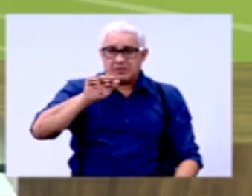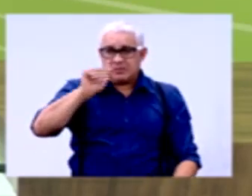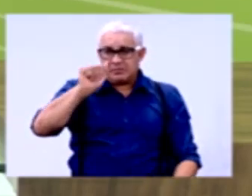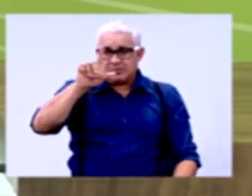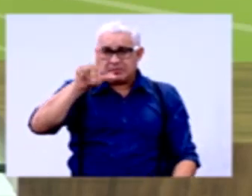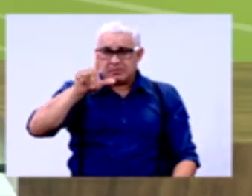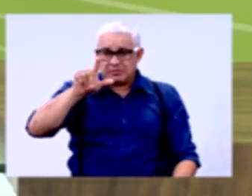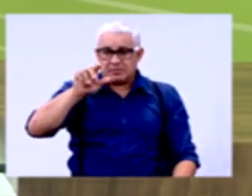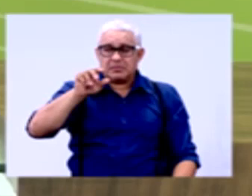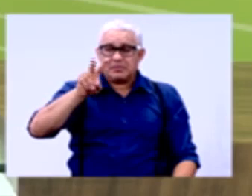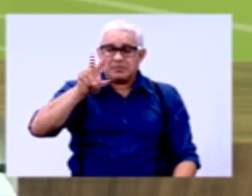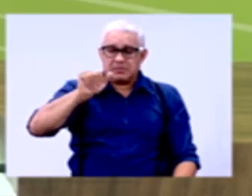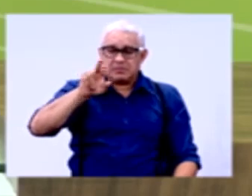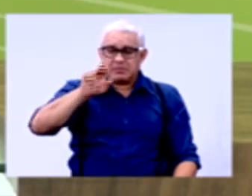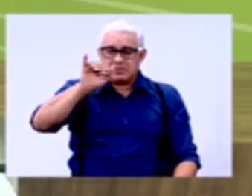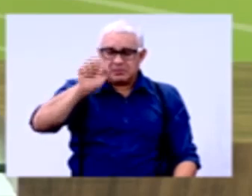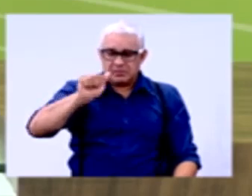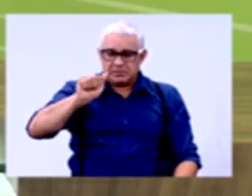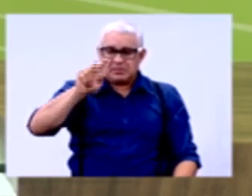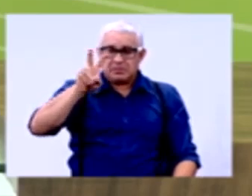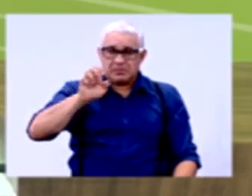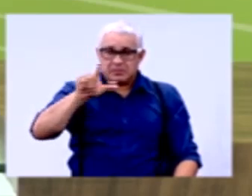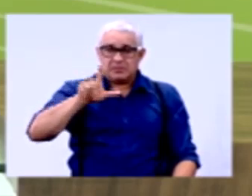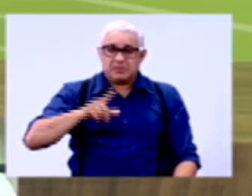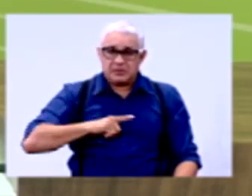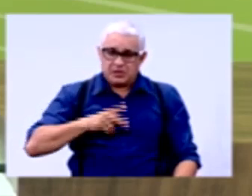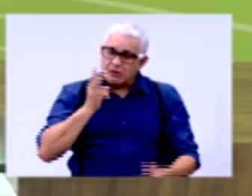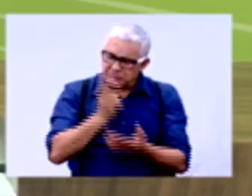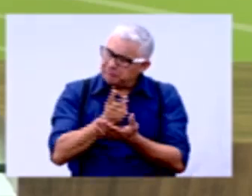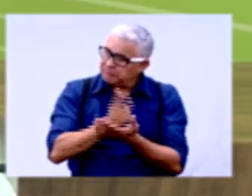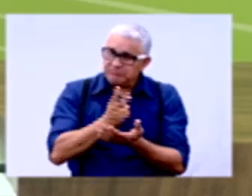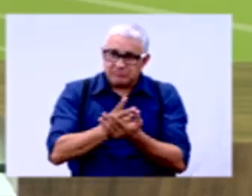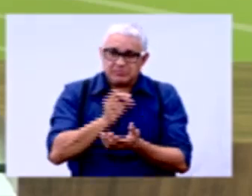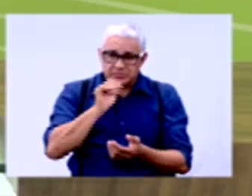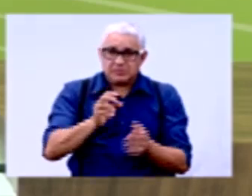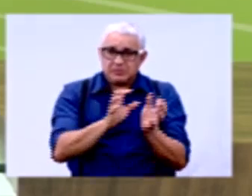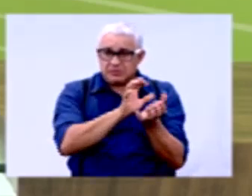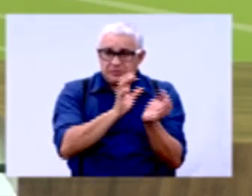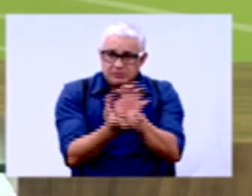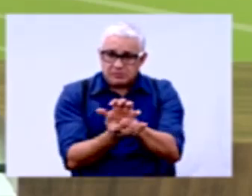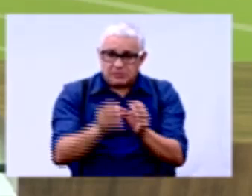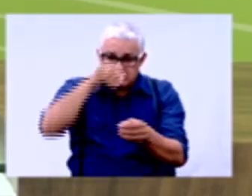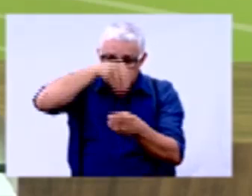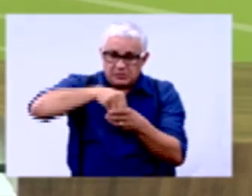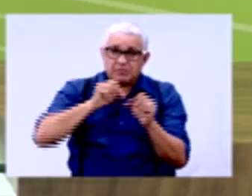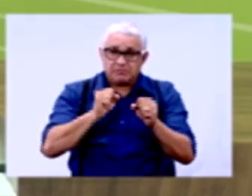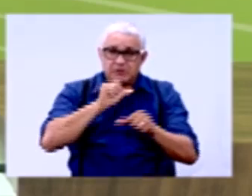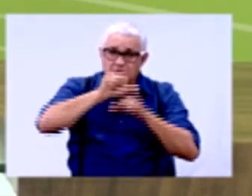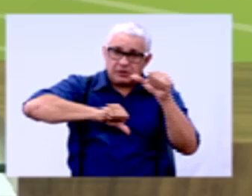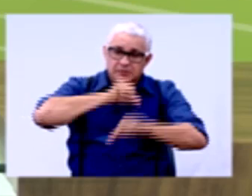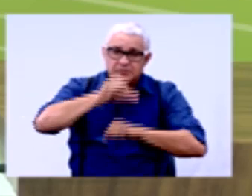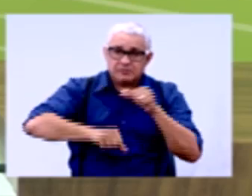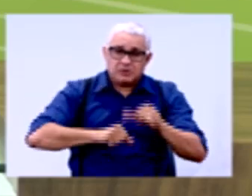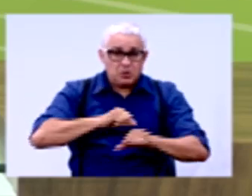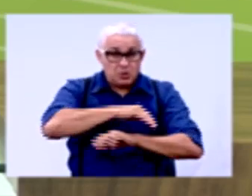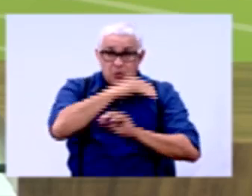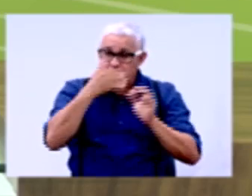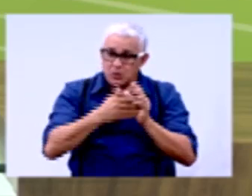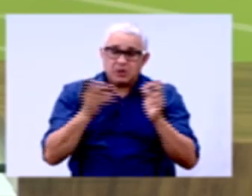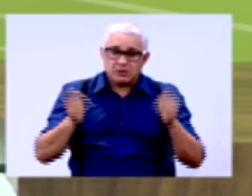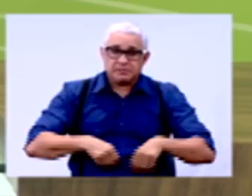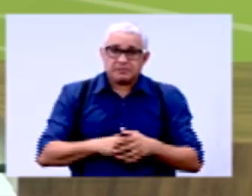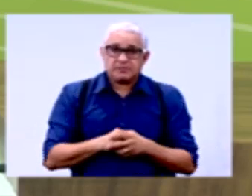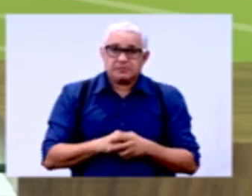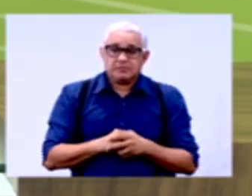passamos do front-end para o back-end, se eu mantendo essas interfaces, a parte interna eu posso mudar praticamente tudo.